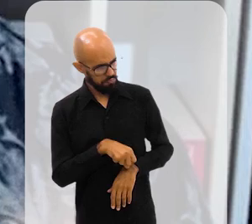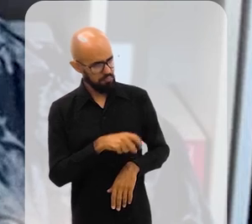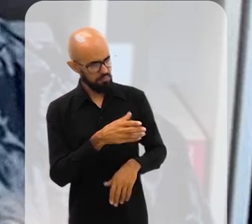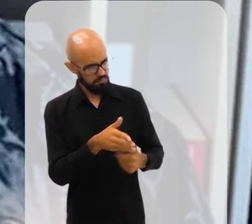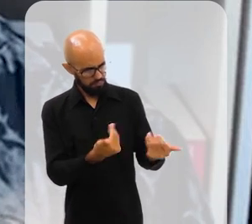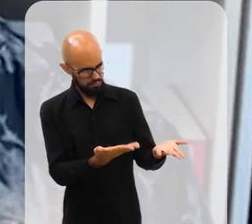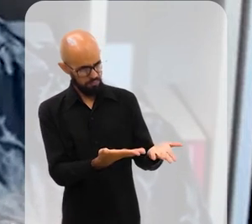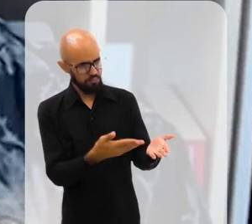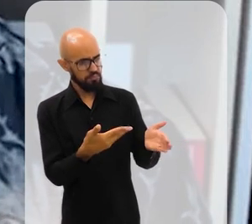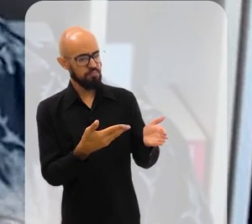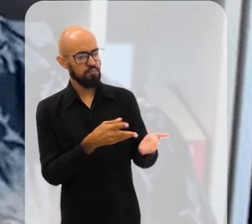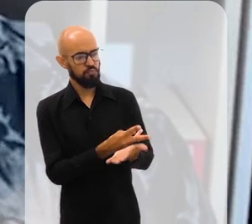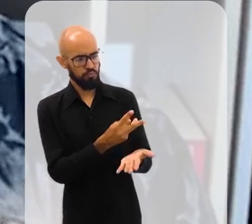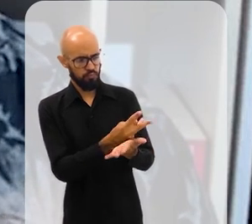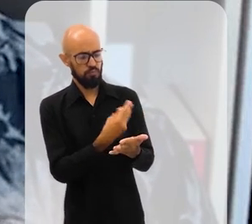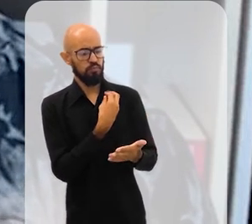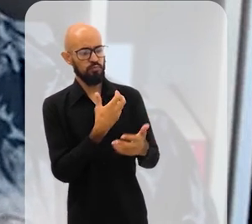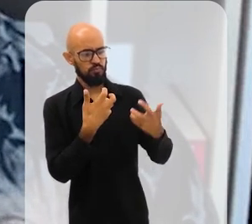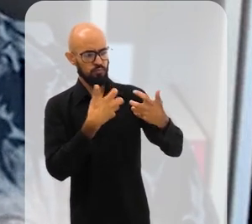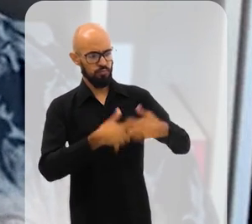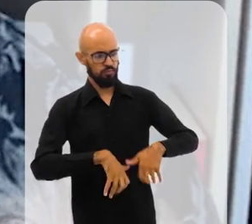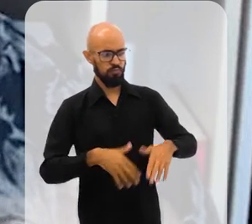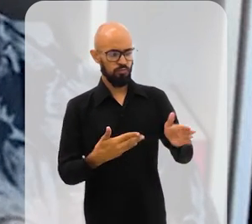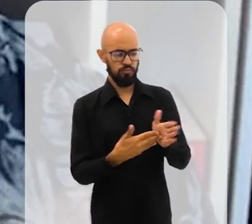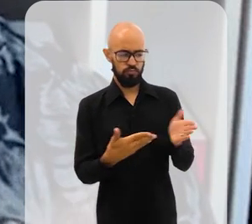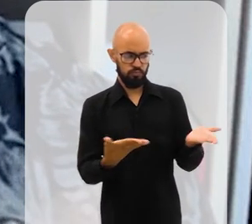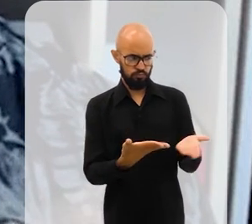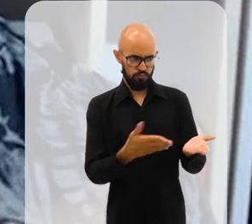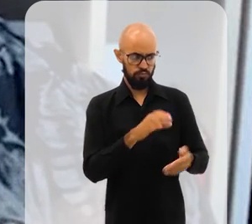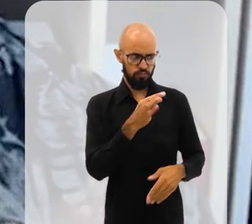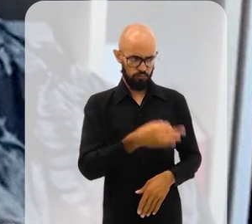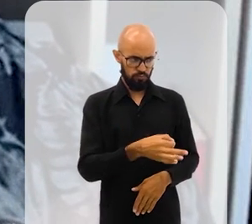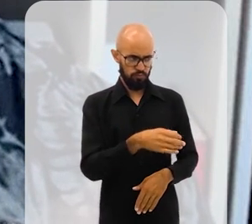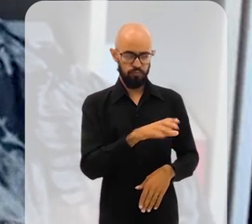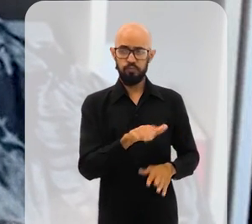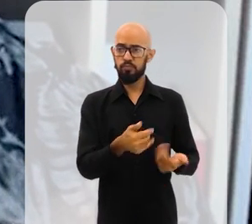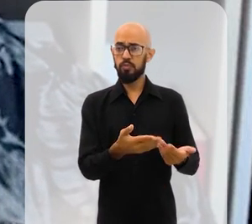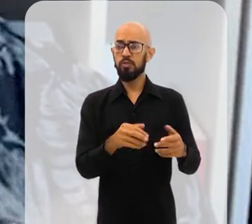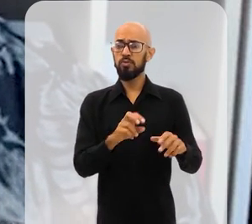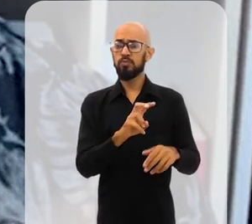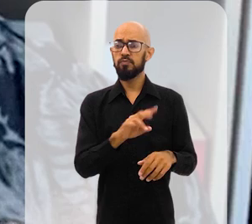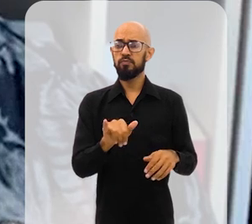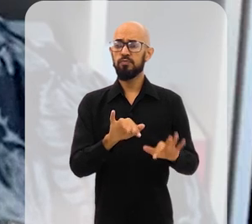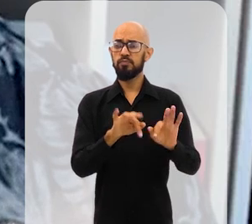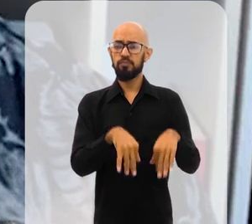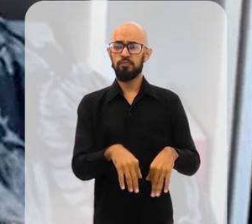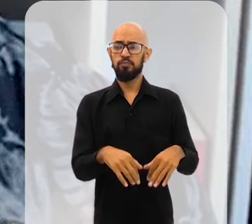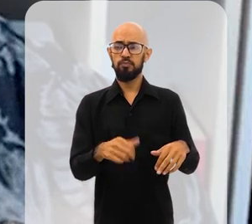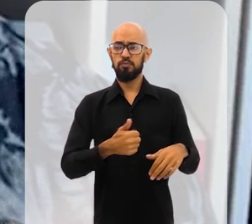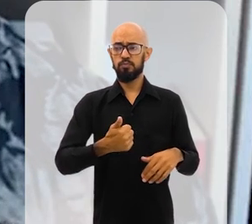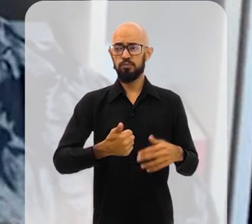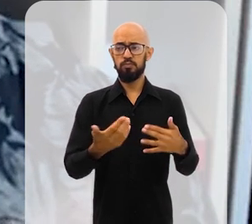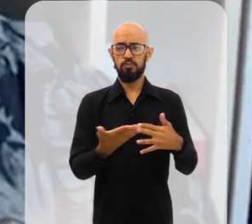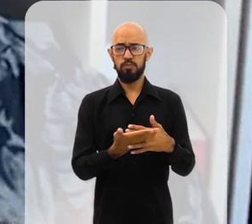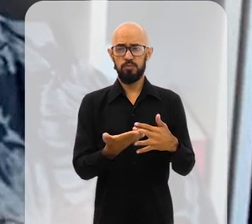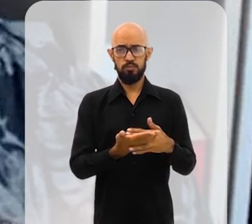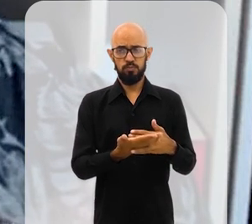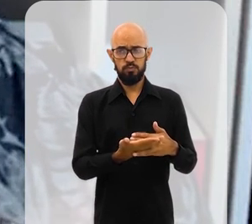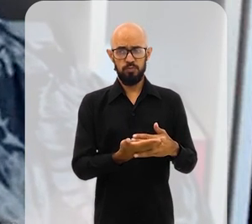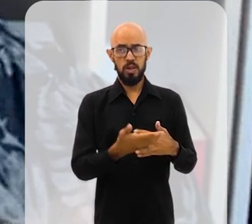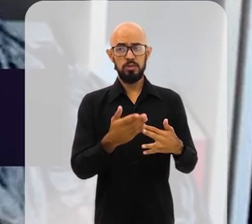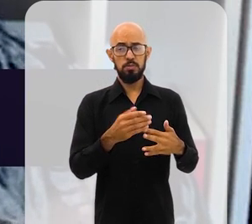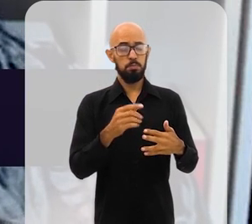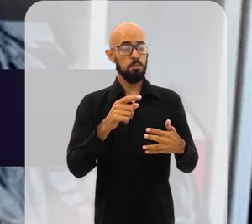né, funcionando até hoje. Mas nós estamos encerrando esse primeiro bloco. Eu quero já lançar